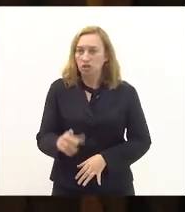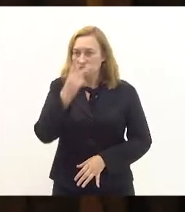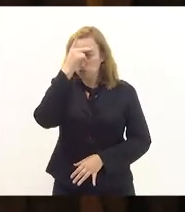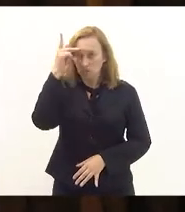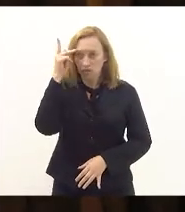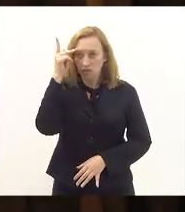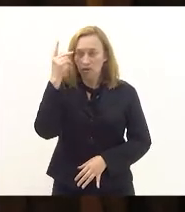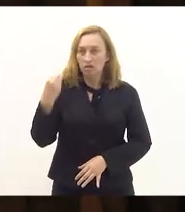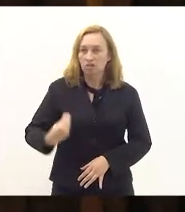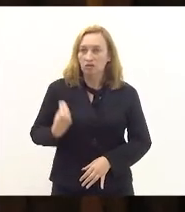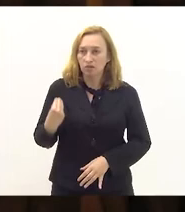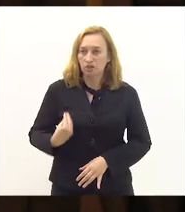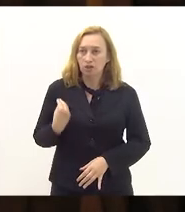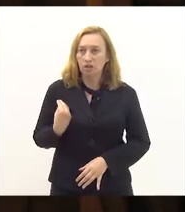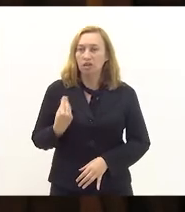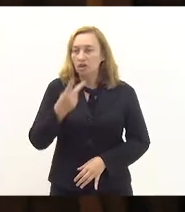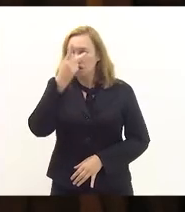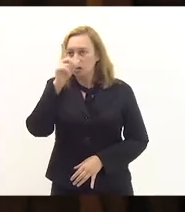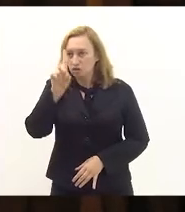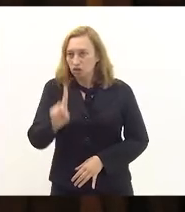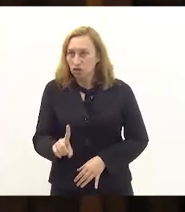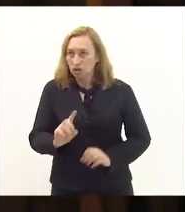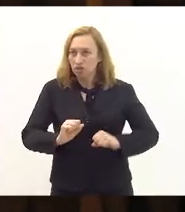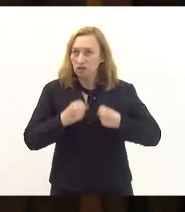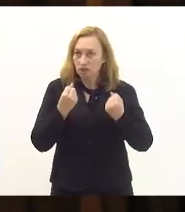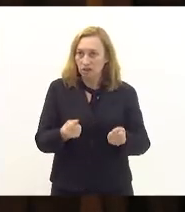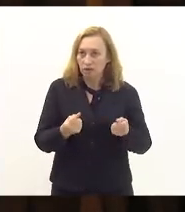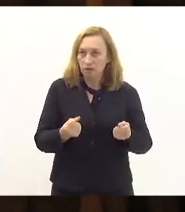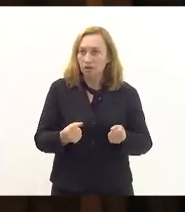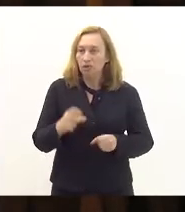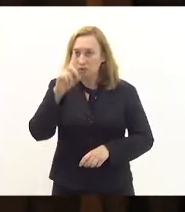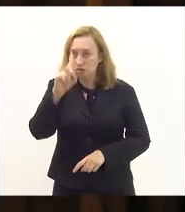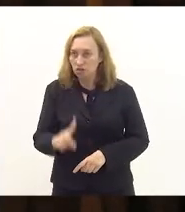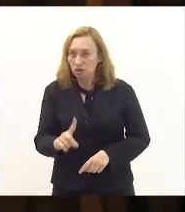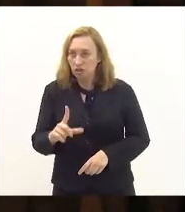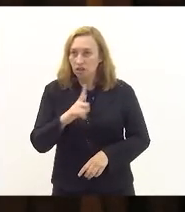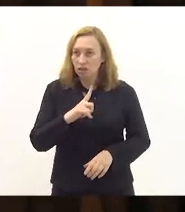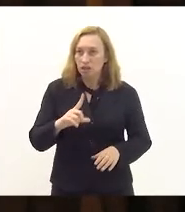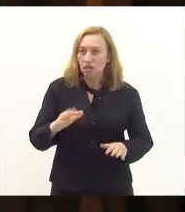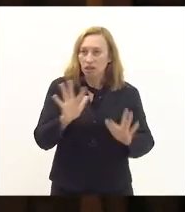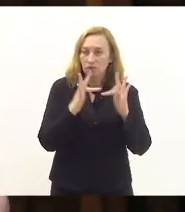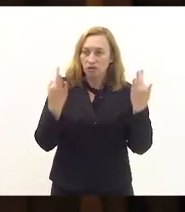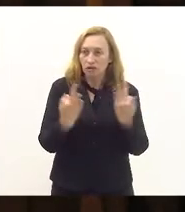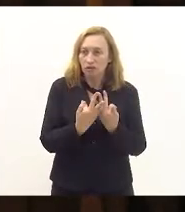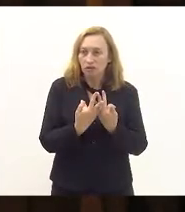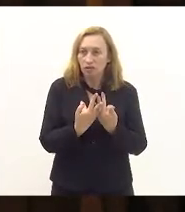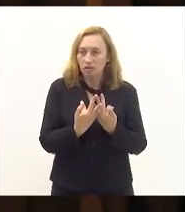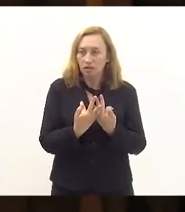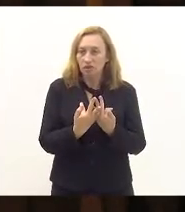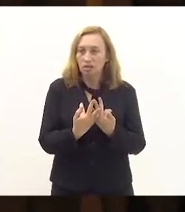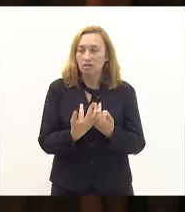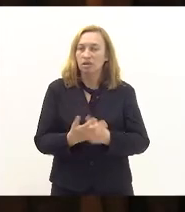pessoas de sobreviver, o direito de se defender e o direito de ter o seu lar inviolado.